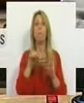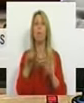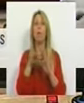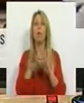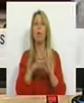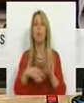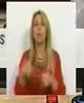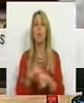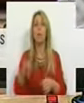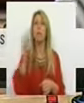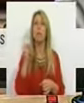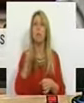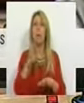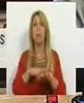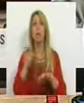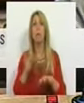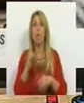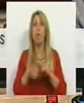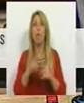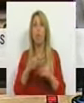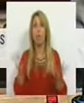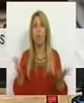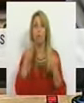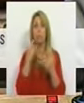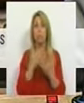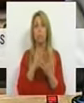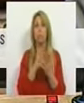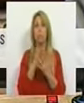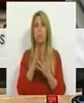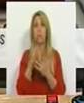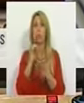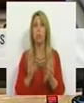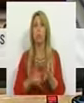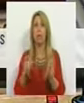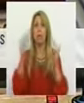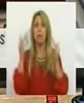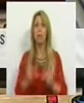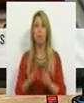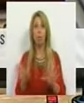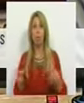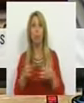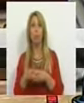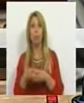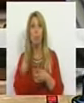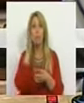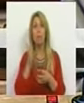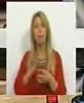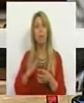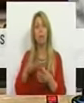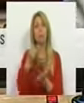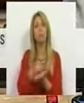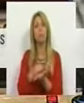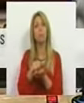fazer face àquilo que foi a comunicação unilateral dos Estados Unidos para a diminuição da sua força militar na base das